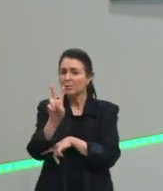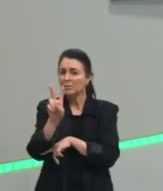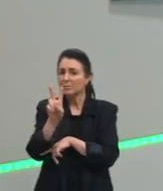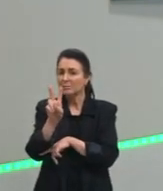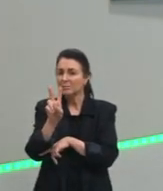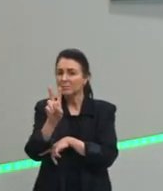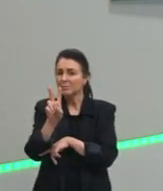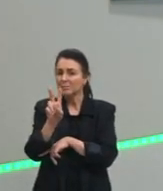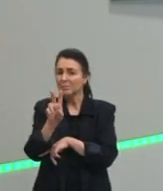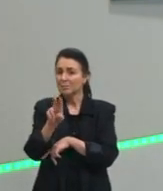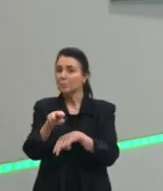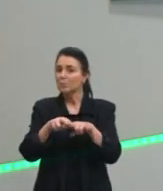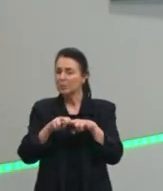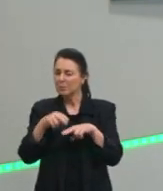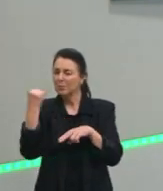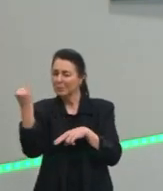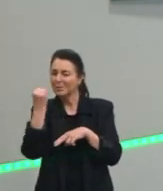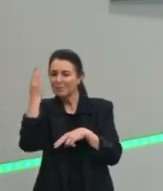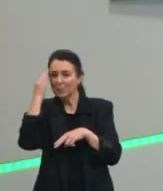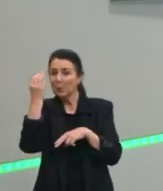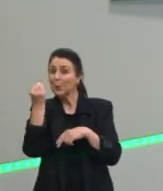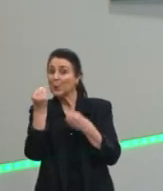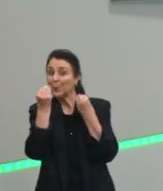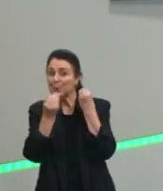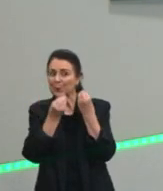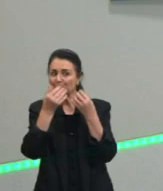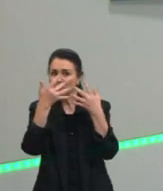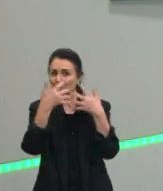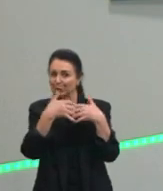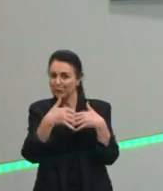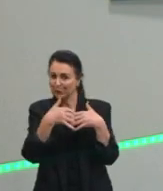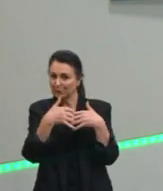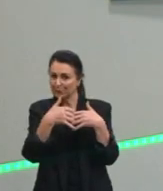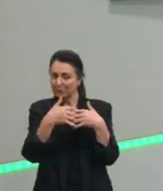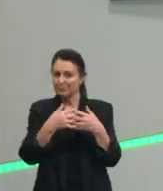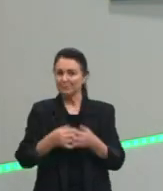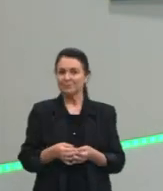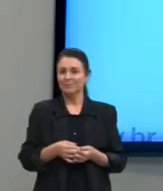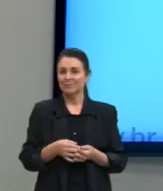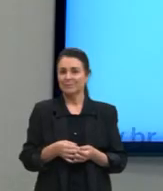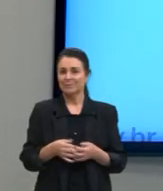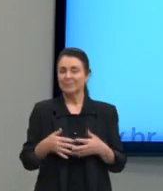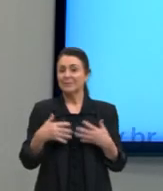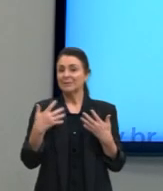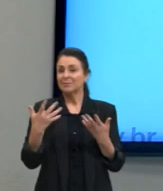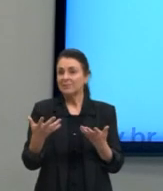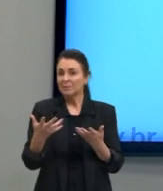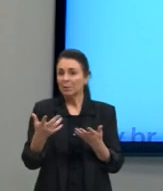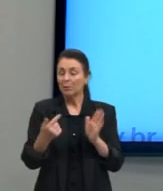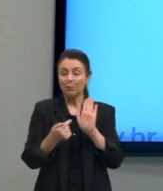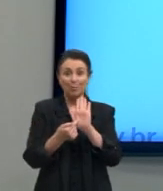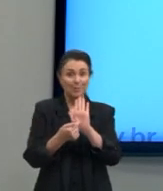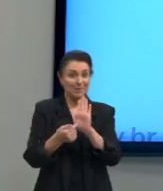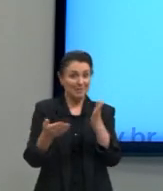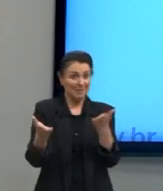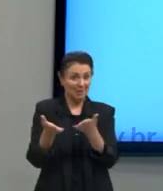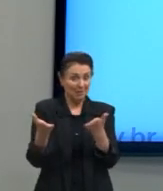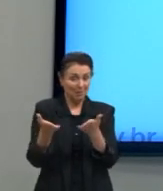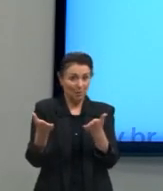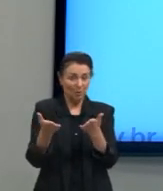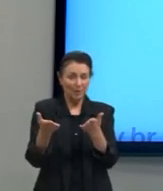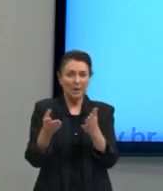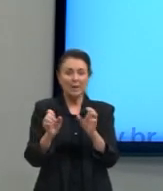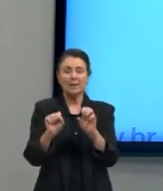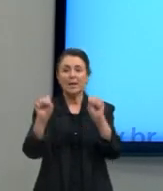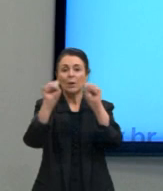gente saber como que funciona como que eu quero Tá bom então aqui eu trouxe um